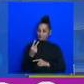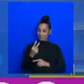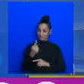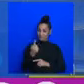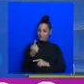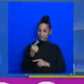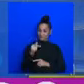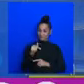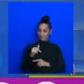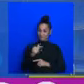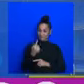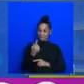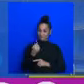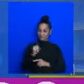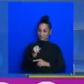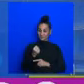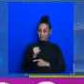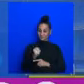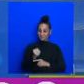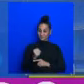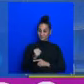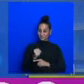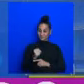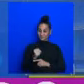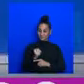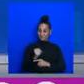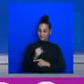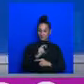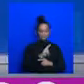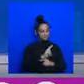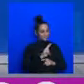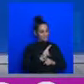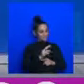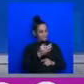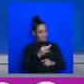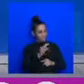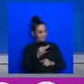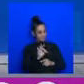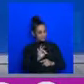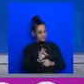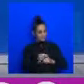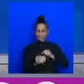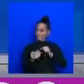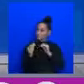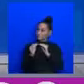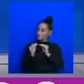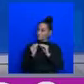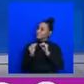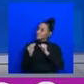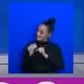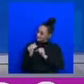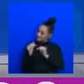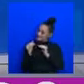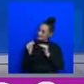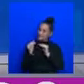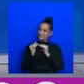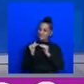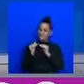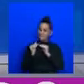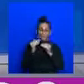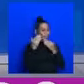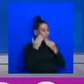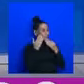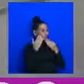02, 12, 22, 17 e 18. Auditoras, confirmam? Sim, confirmo. Sim,